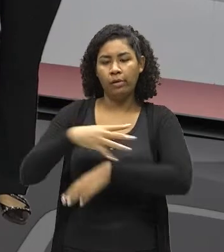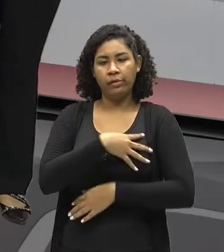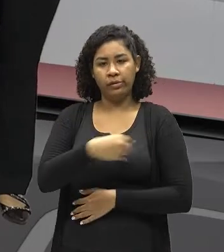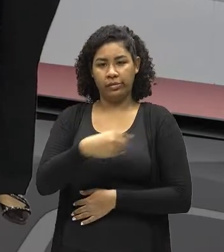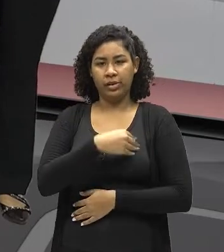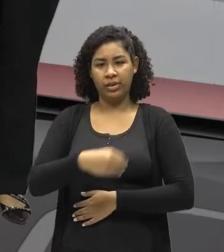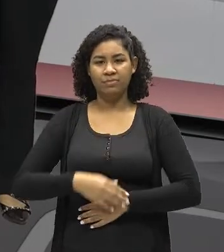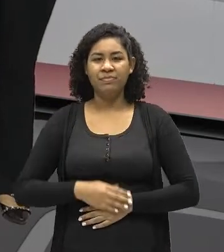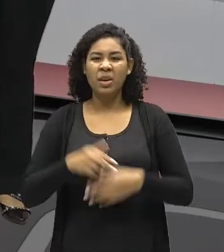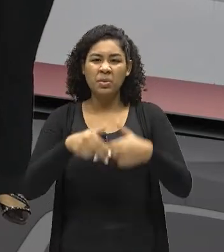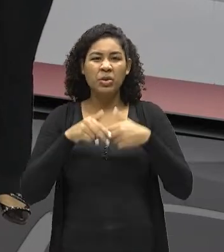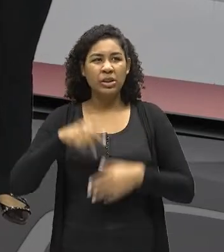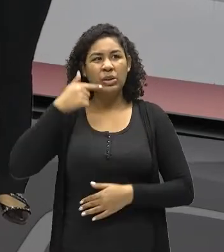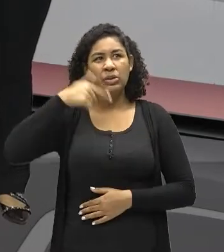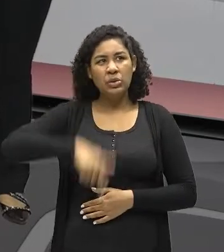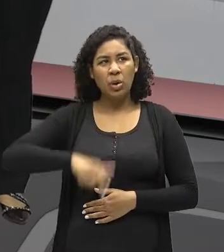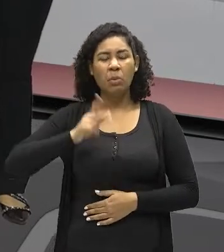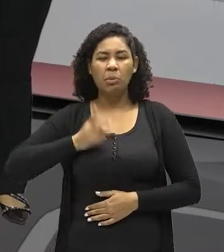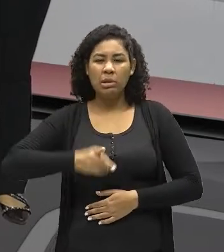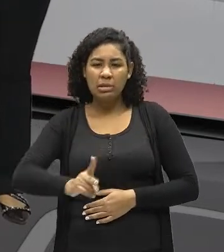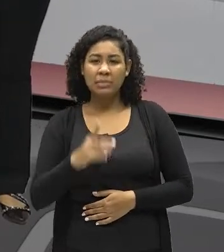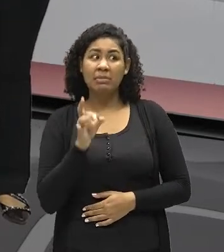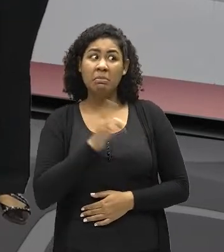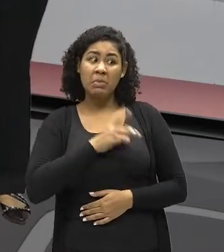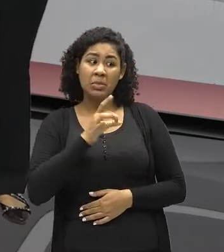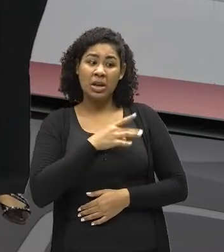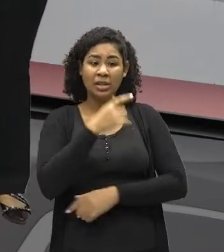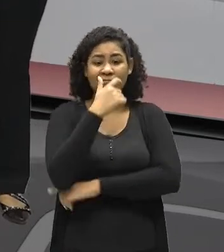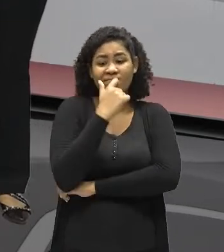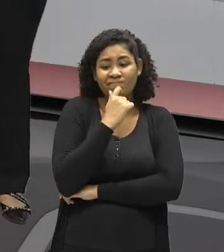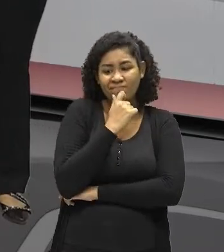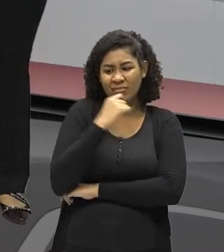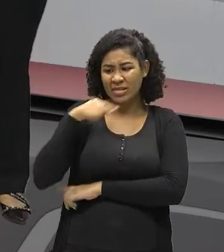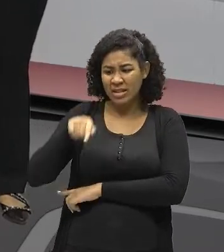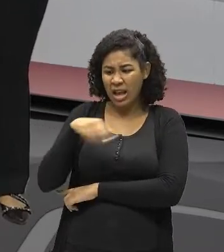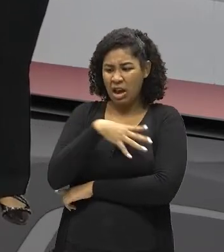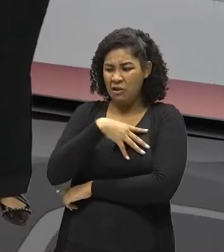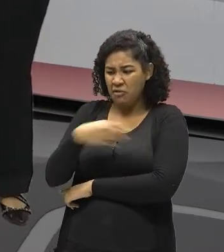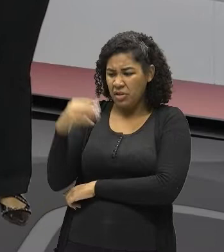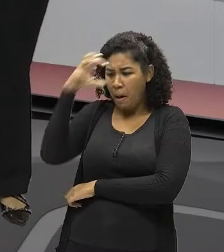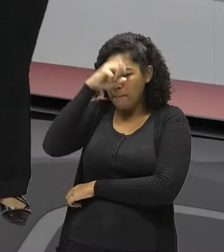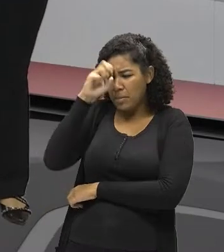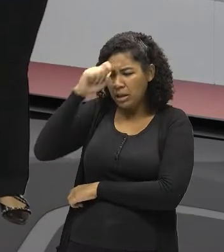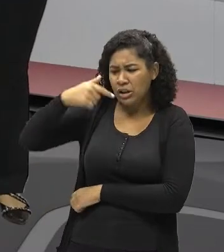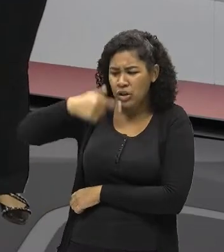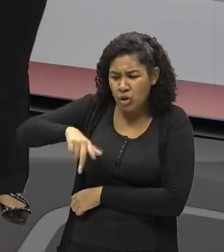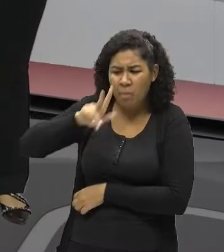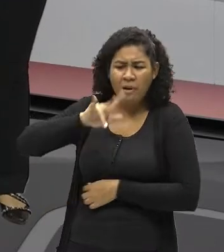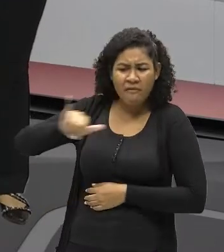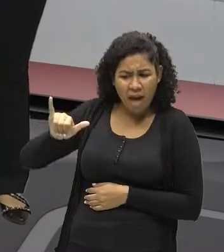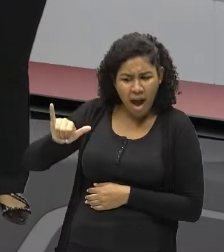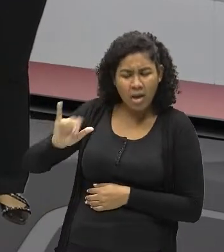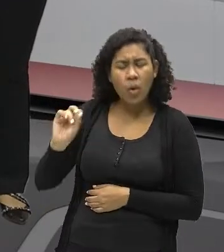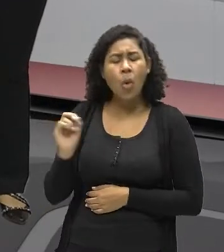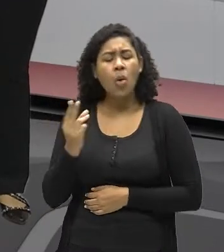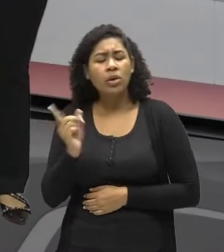medo. Será que os descendentes irão aprender? Será que eles vão falar essas línguas